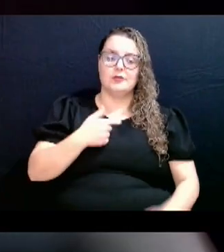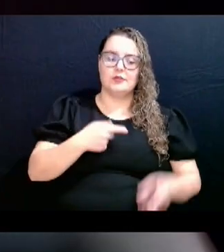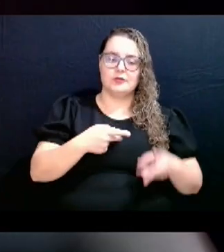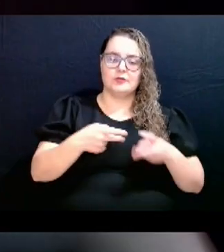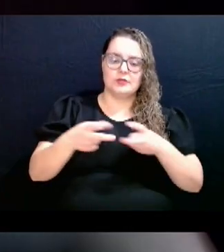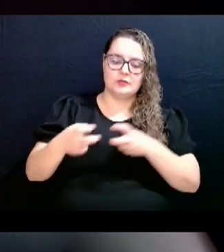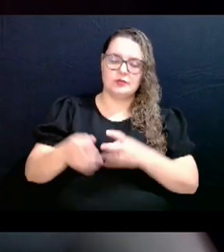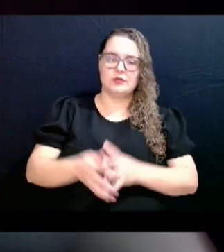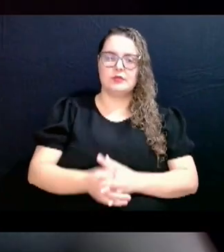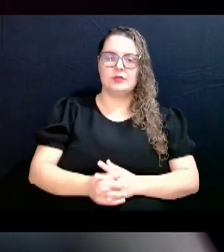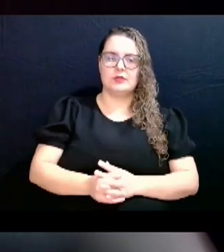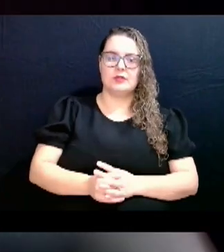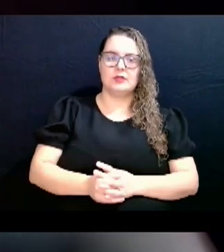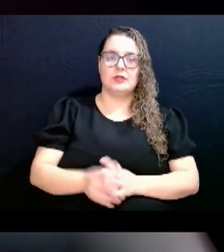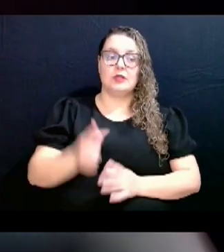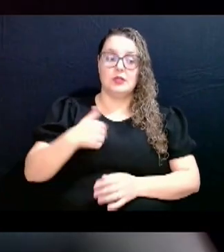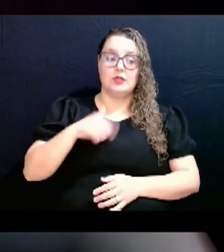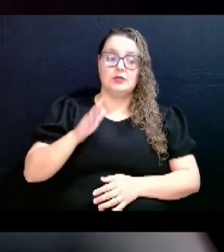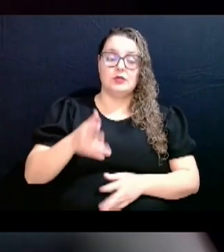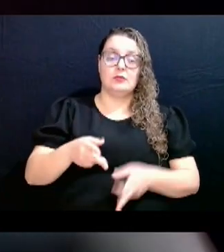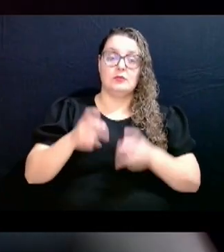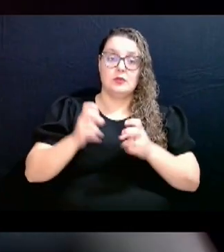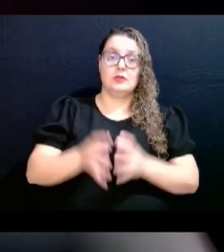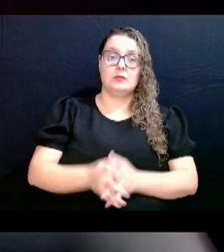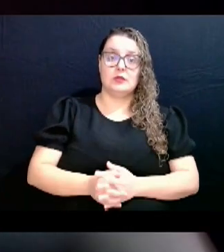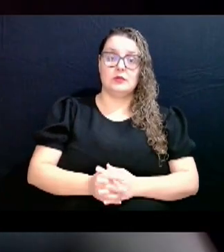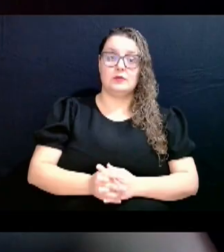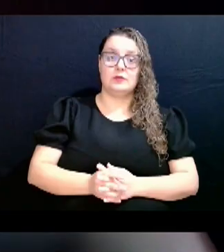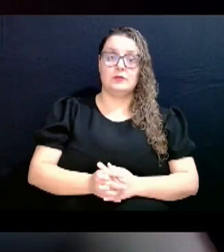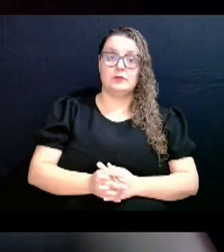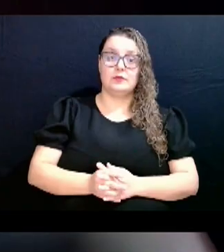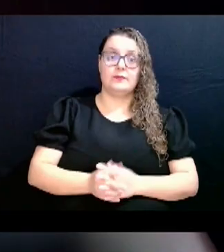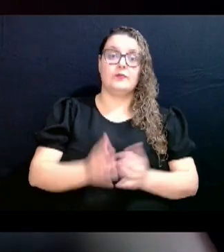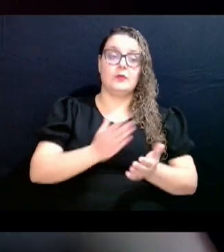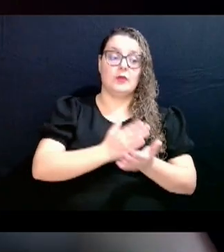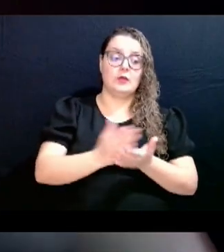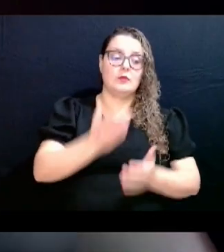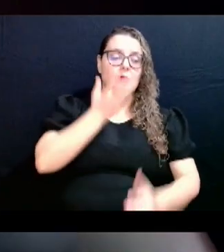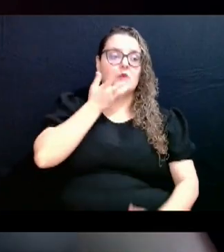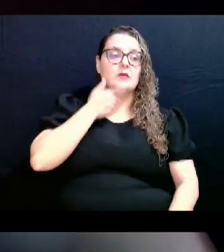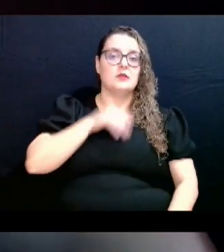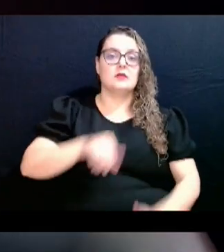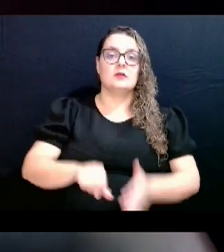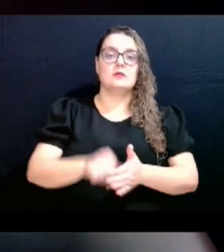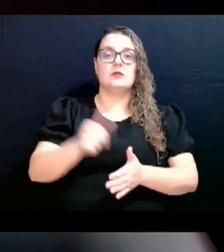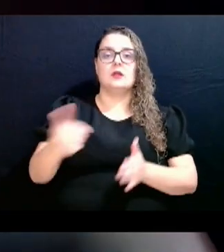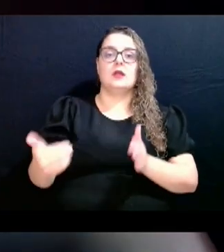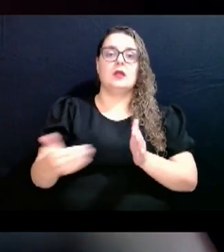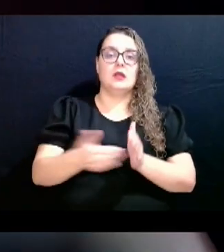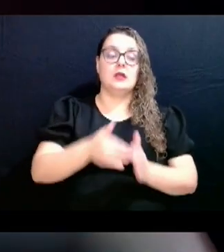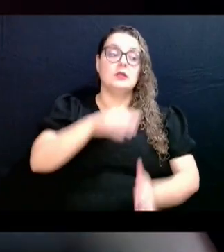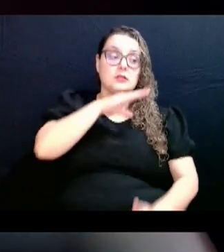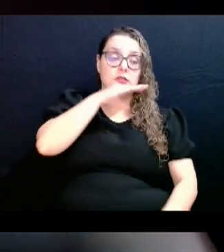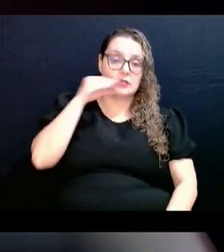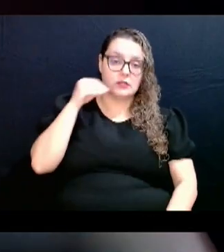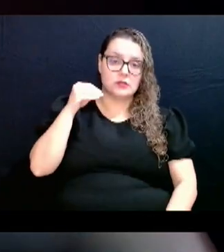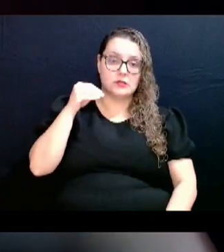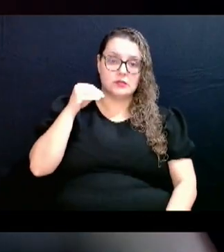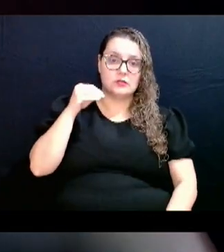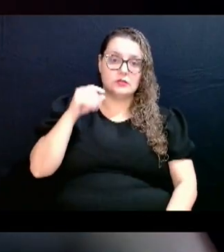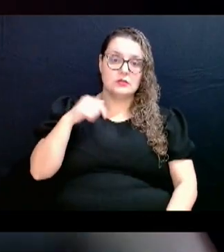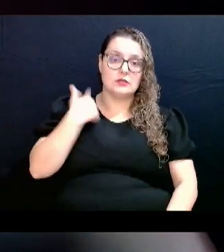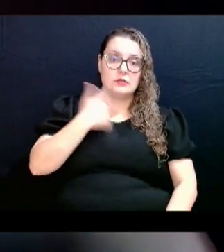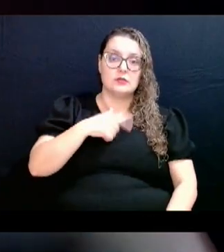já me deparei com casos que começam na primeira infância, vai até a adolescência, e a gente tem